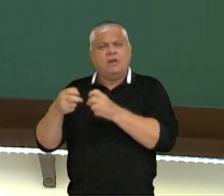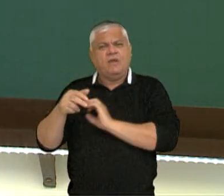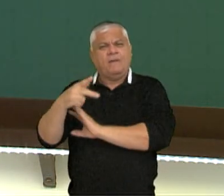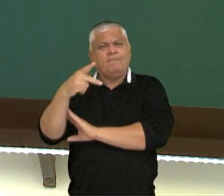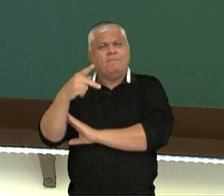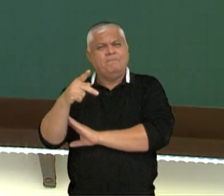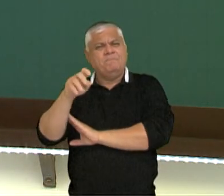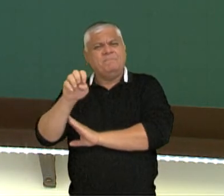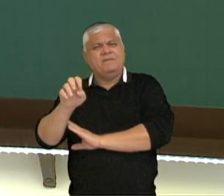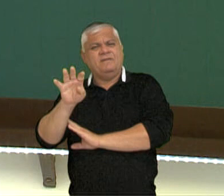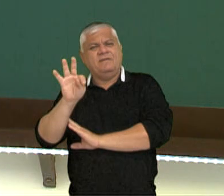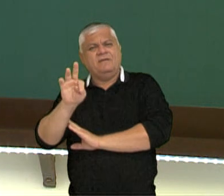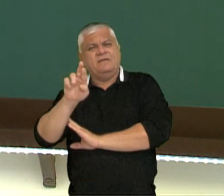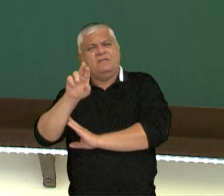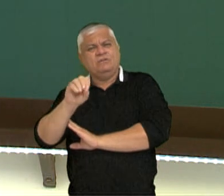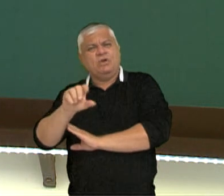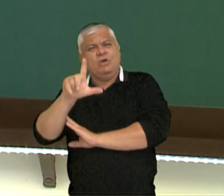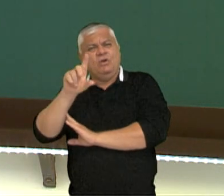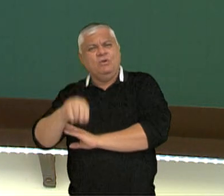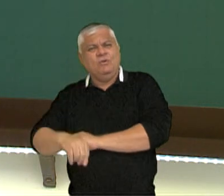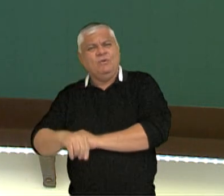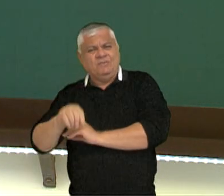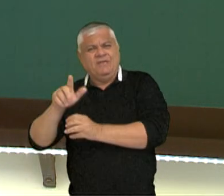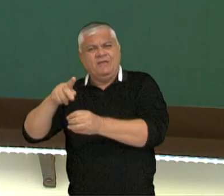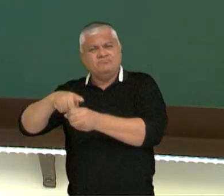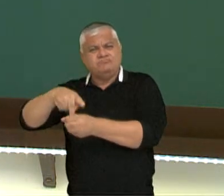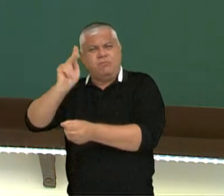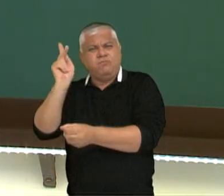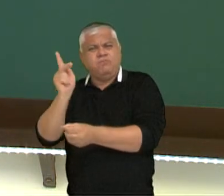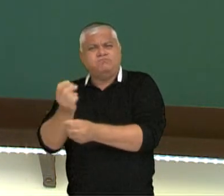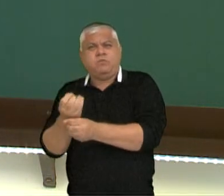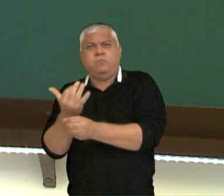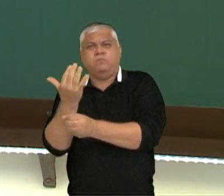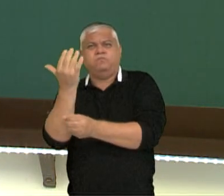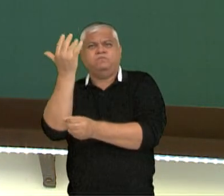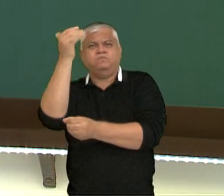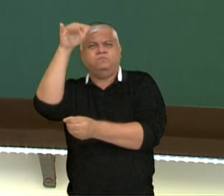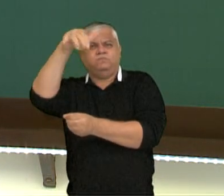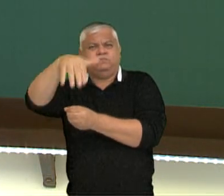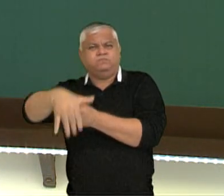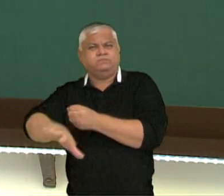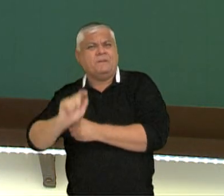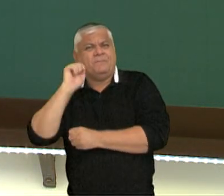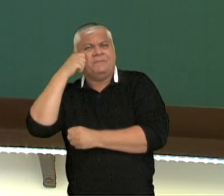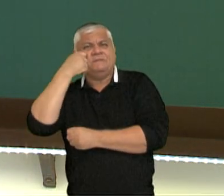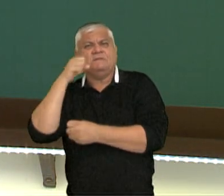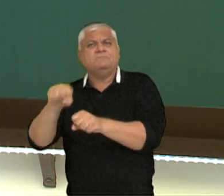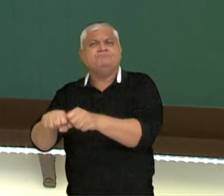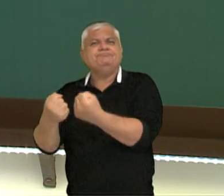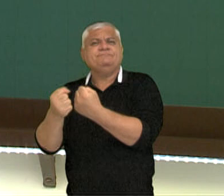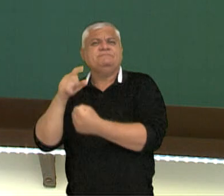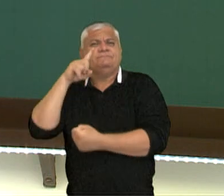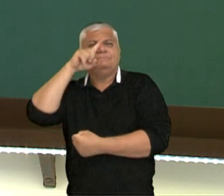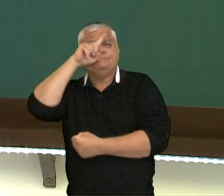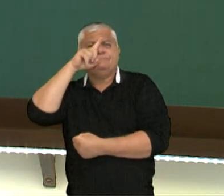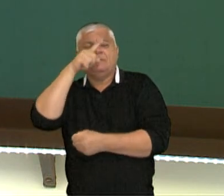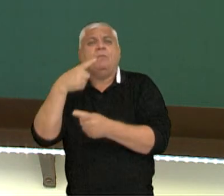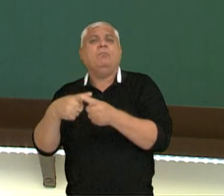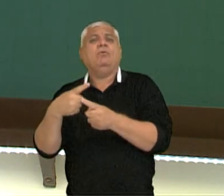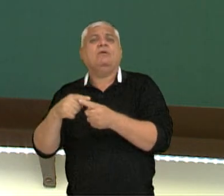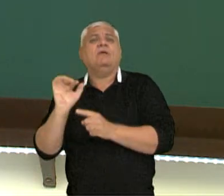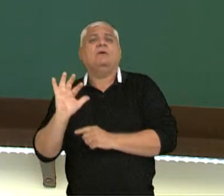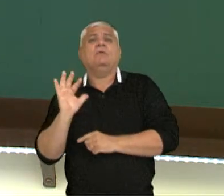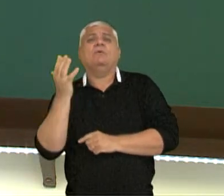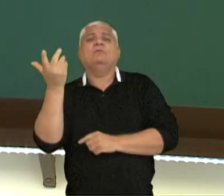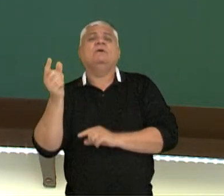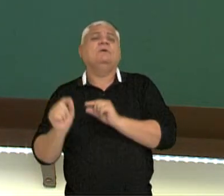explorar petróleo nas águas dos oceanos e mares pode causar riscos ambientais. O que pode acontecer